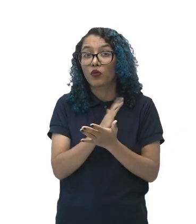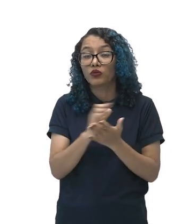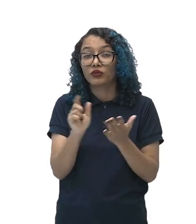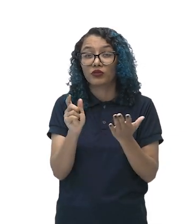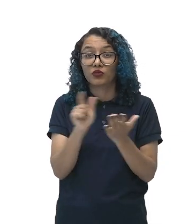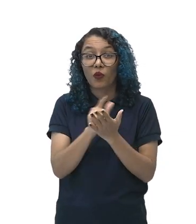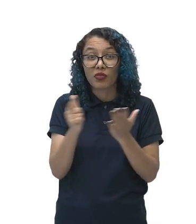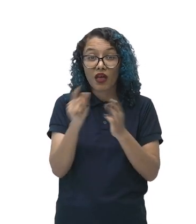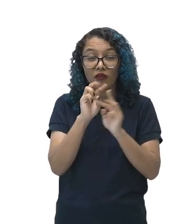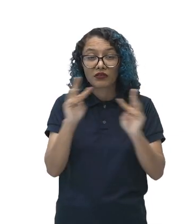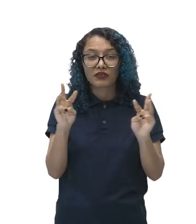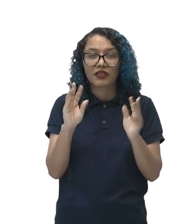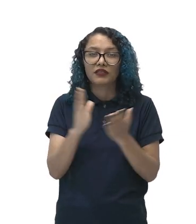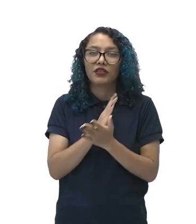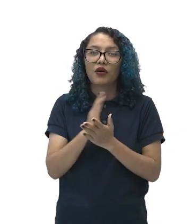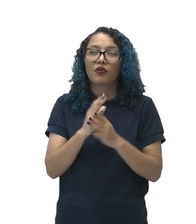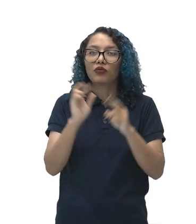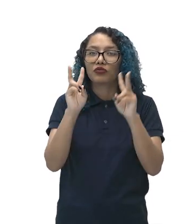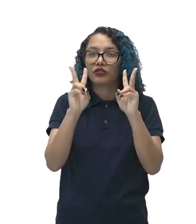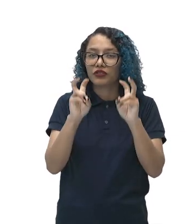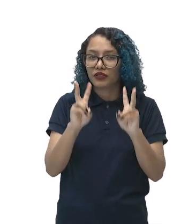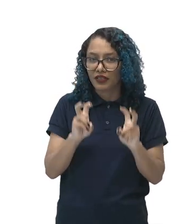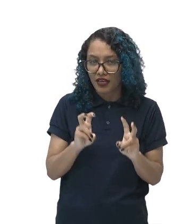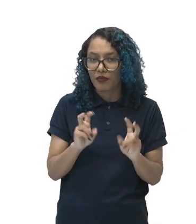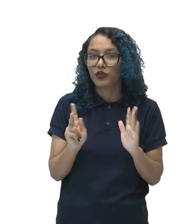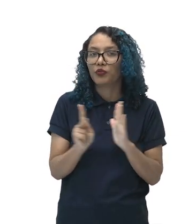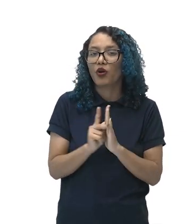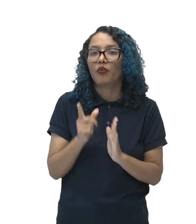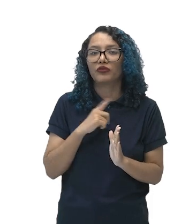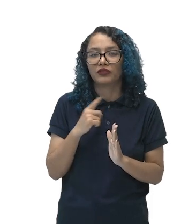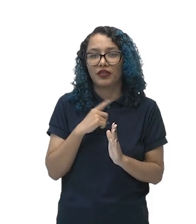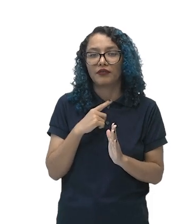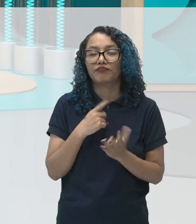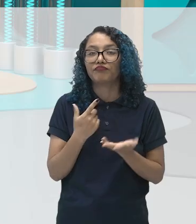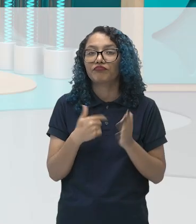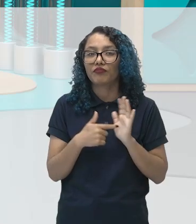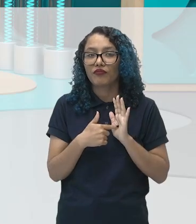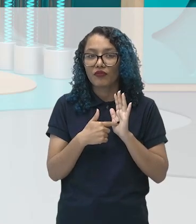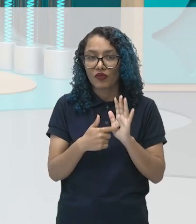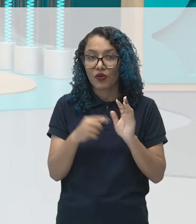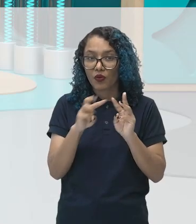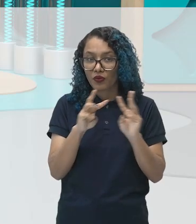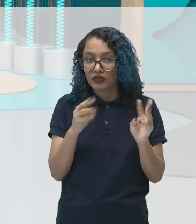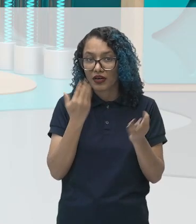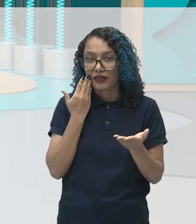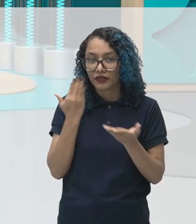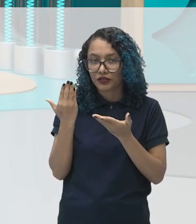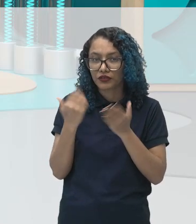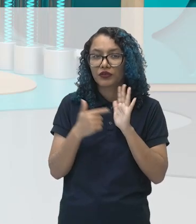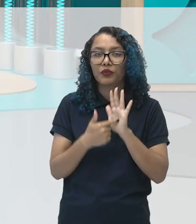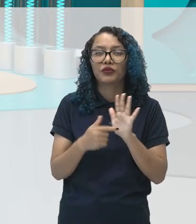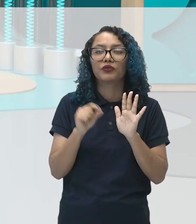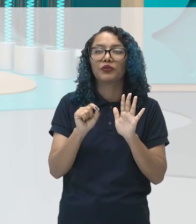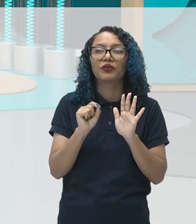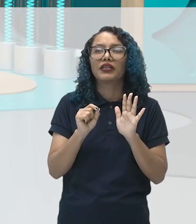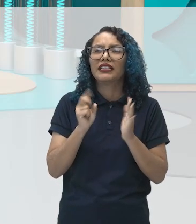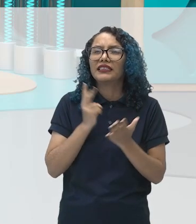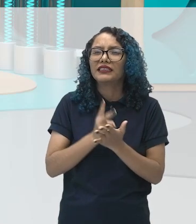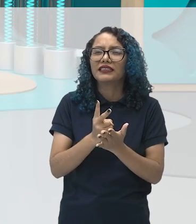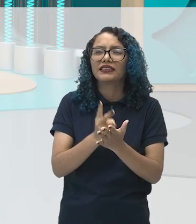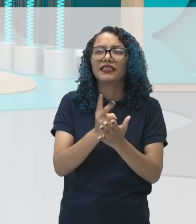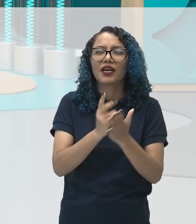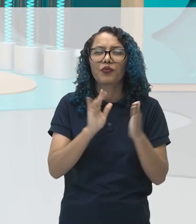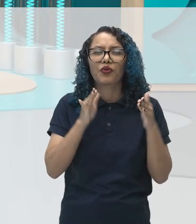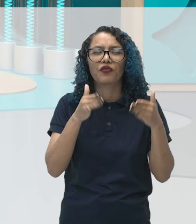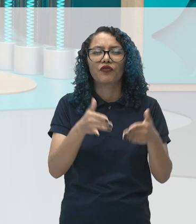deles têm assuntos específicos. Esse que eu trouxe aqui para vocês, que é o Joio e o Trigo, eles falam muito nessa